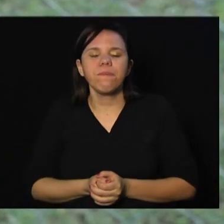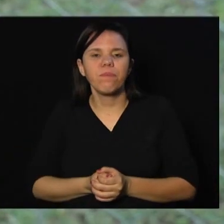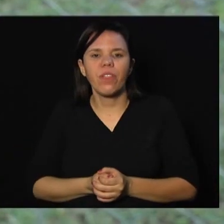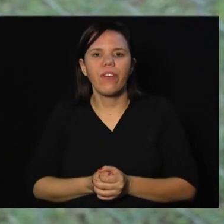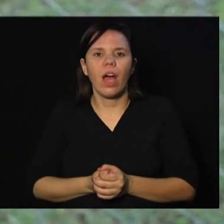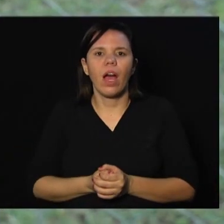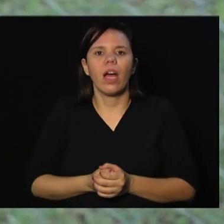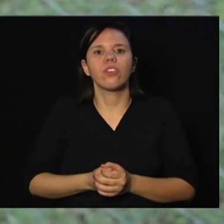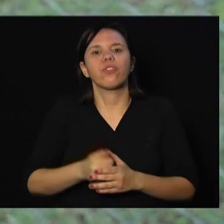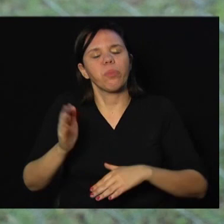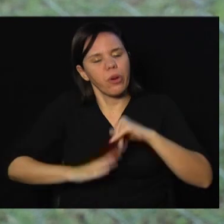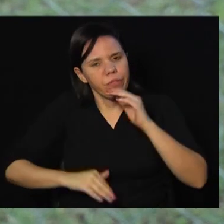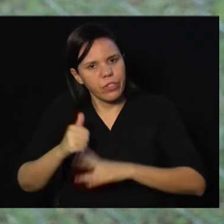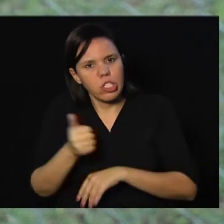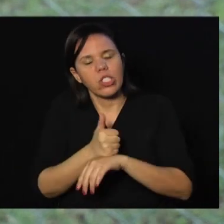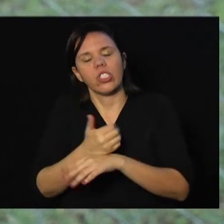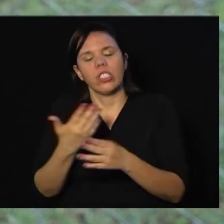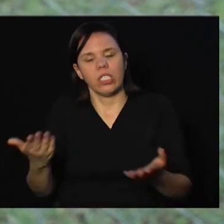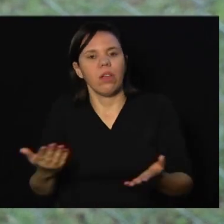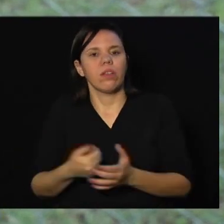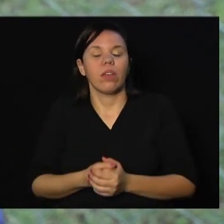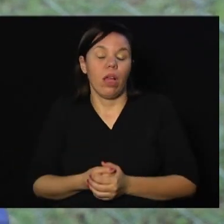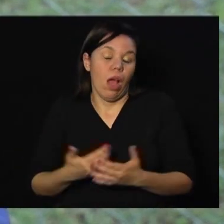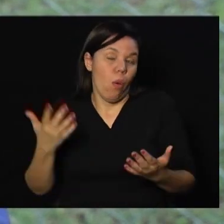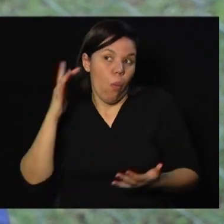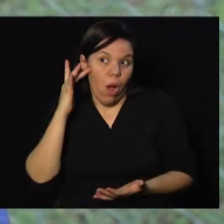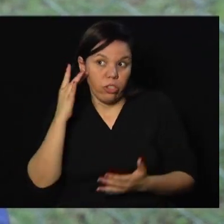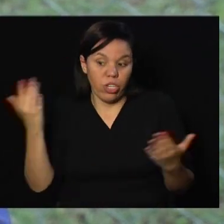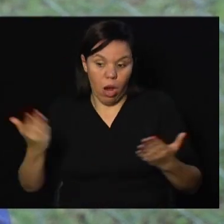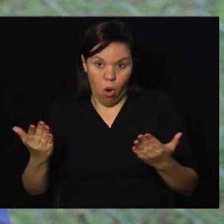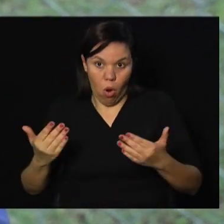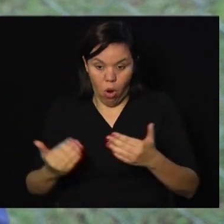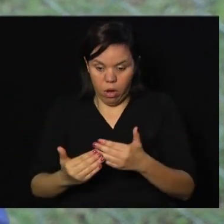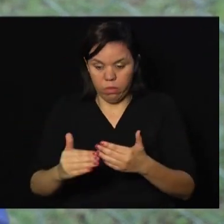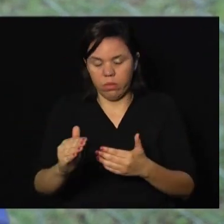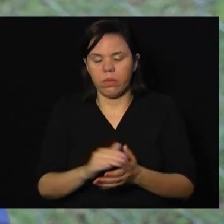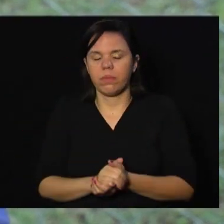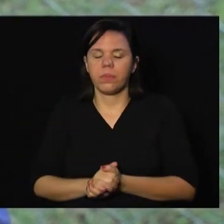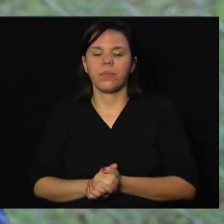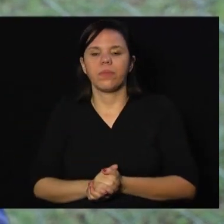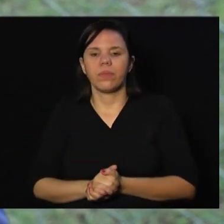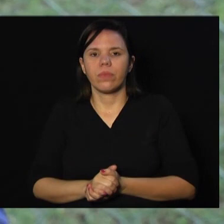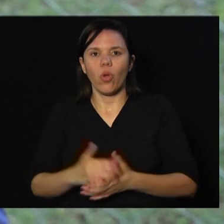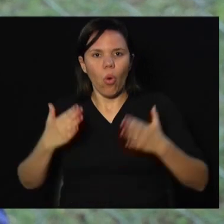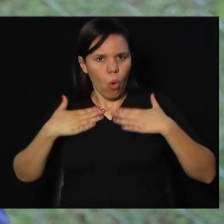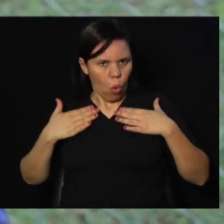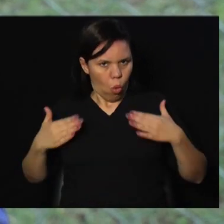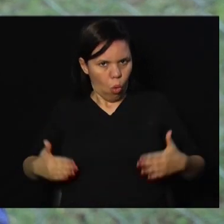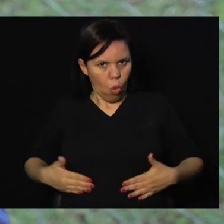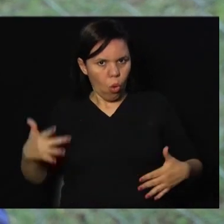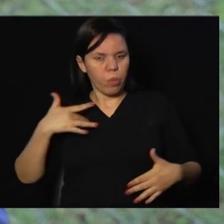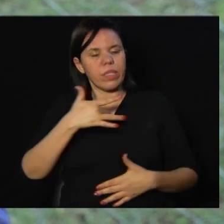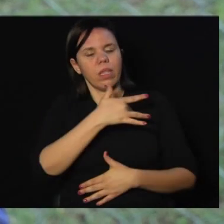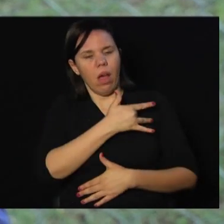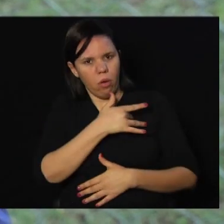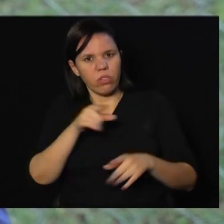qualidade. E hoje eu acho que a parte, lógico, parte física, né, influencia muito,